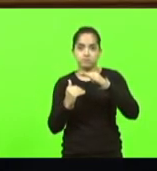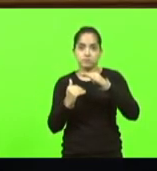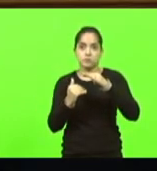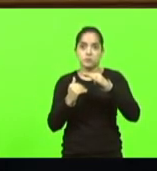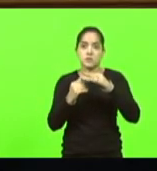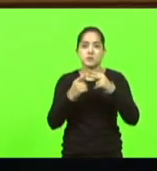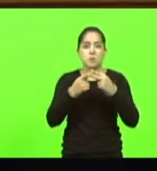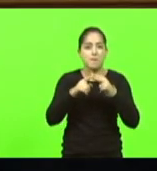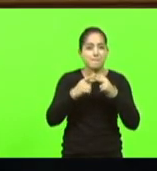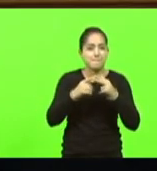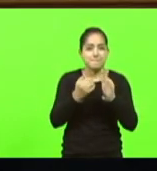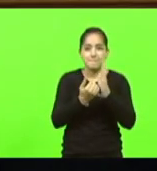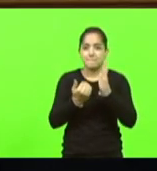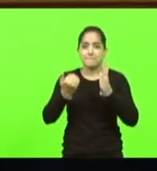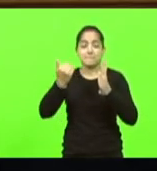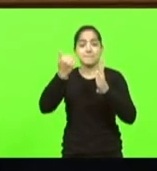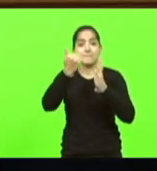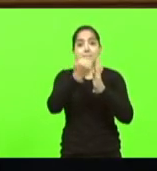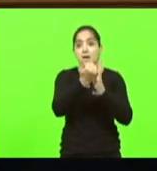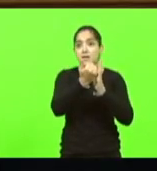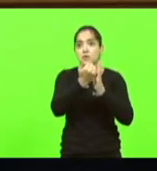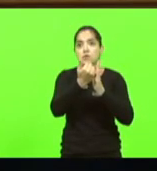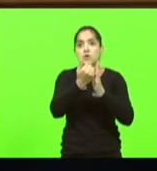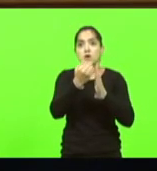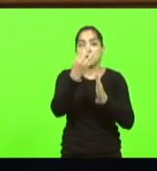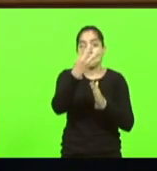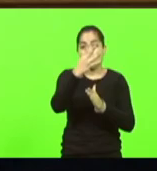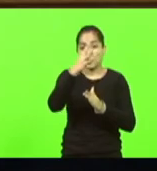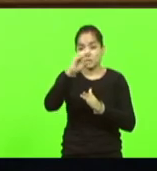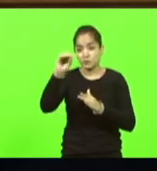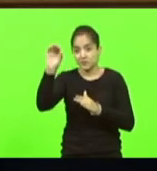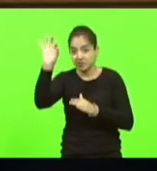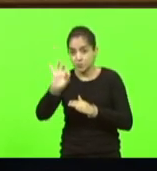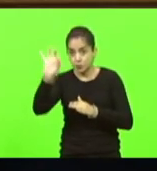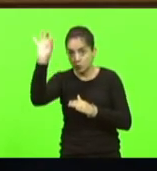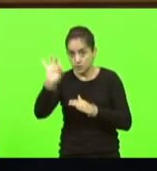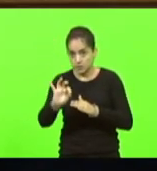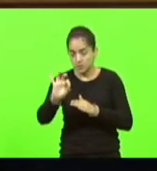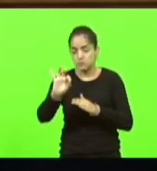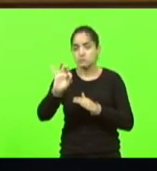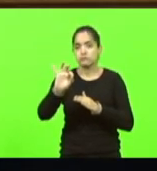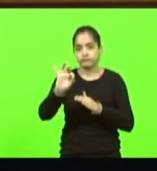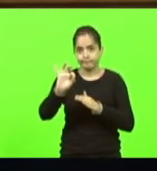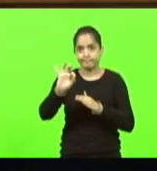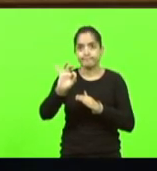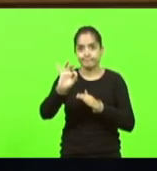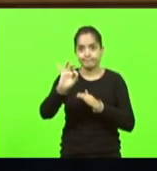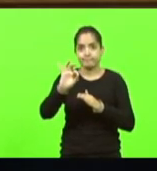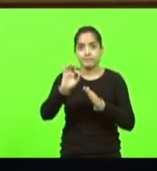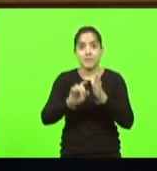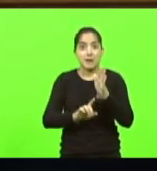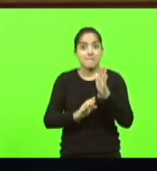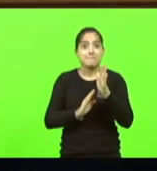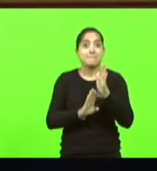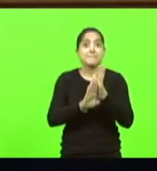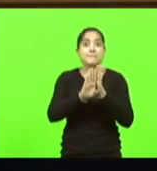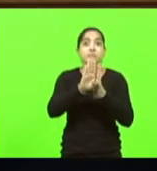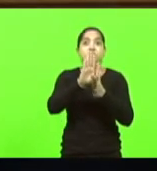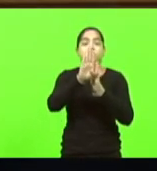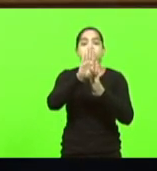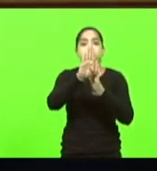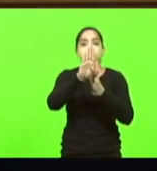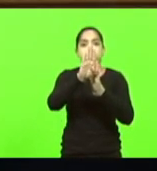história já feito em Santa Catarina 400 por cento de reajuste para um aluno oficial vai passar de 4 mil 14.000 do